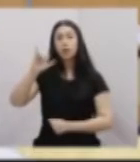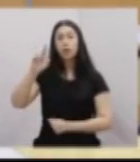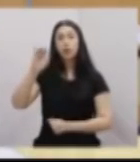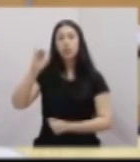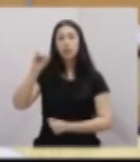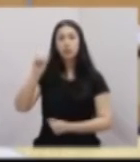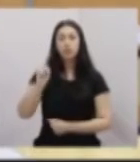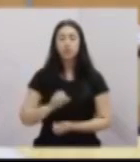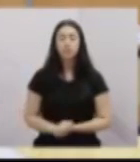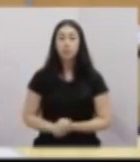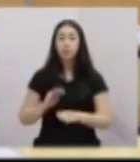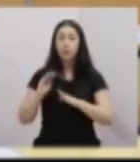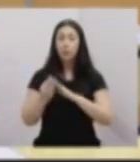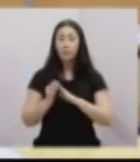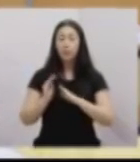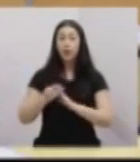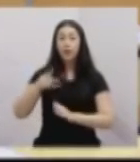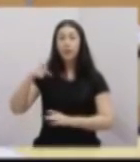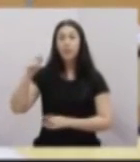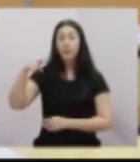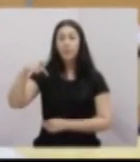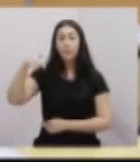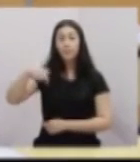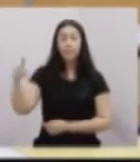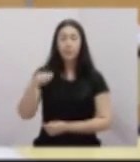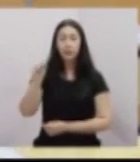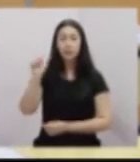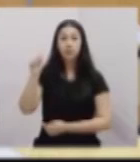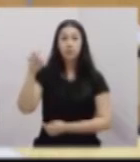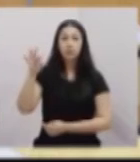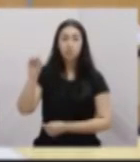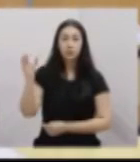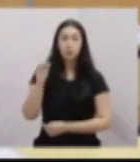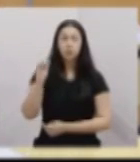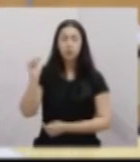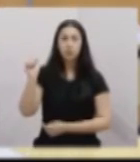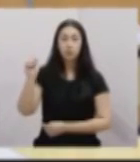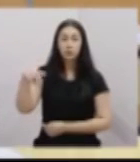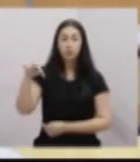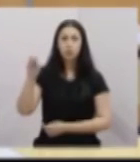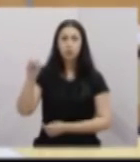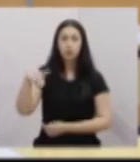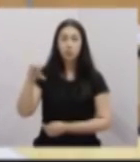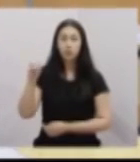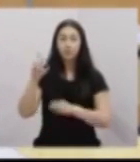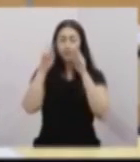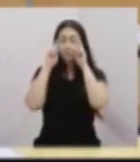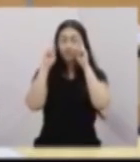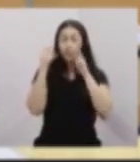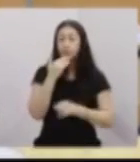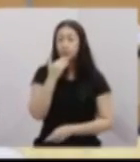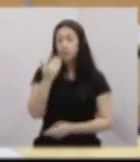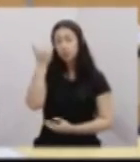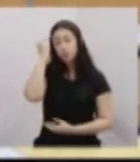frente ao número 282, no Parque Santo Antônio. Assim sendo, muito respeitosamente recorremos